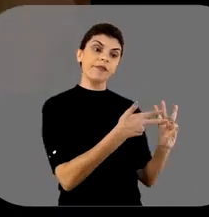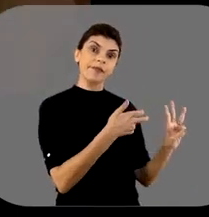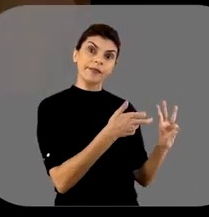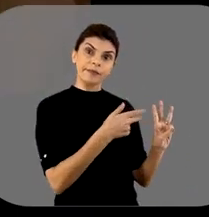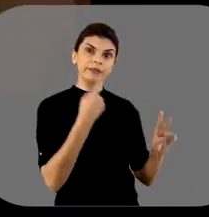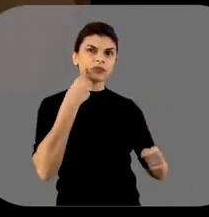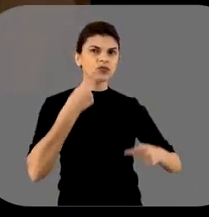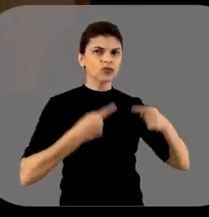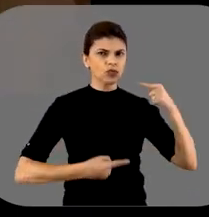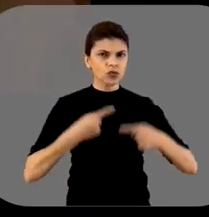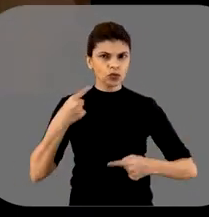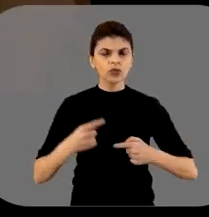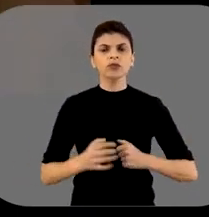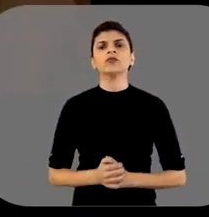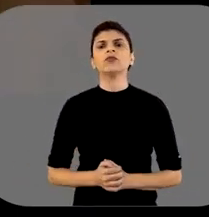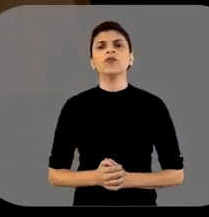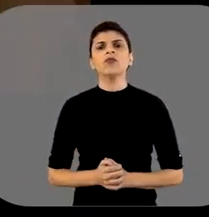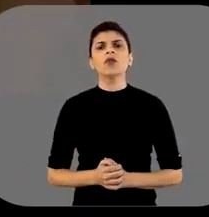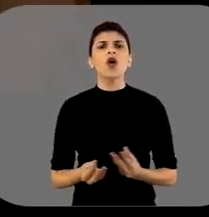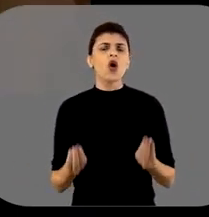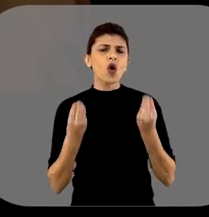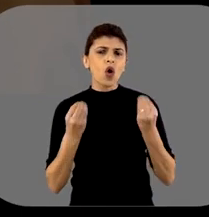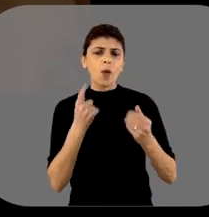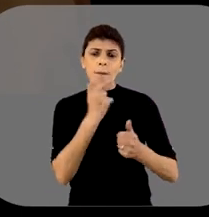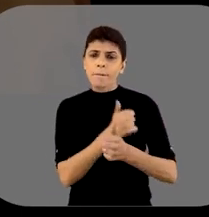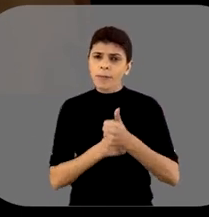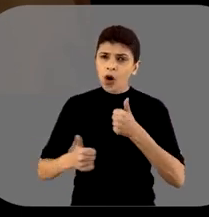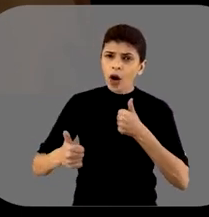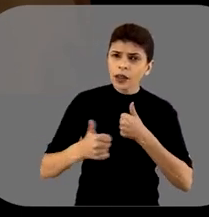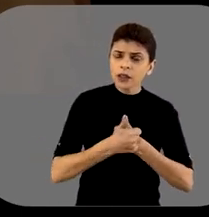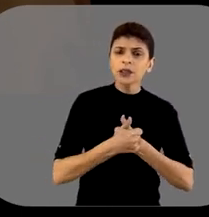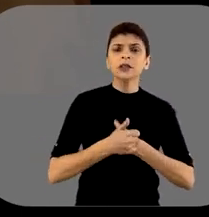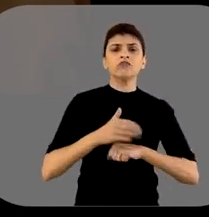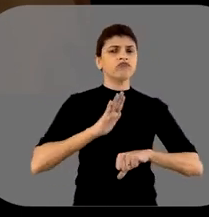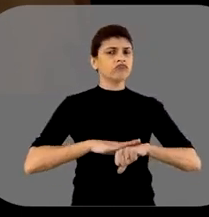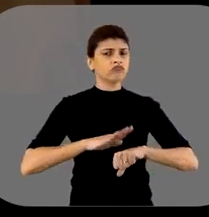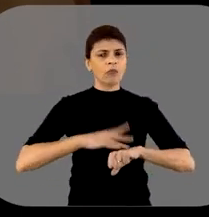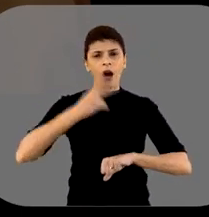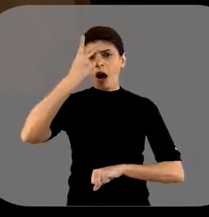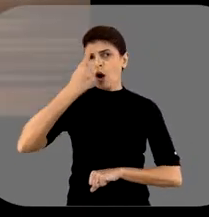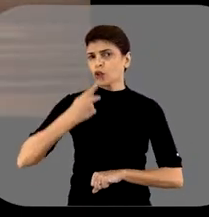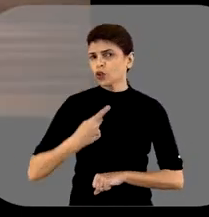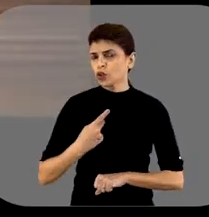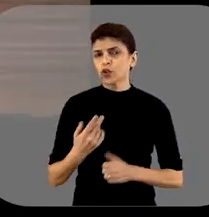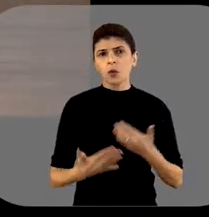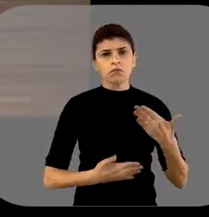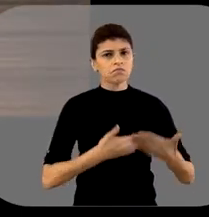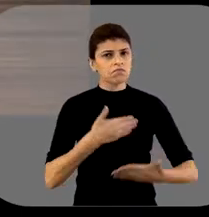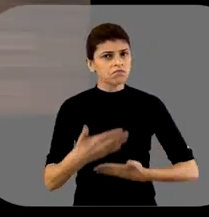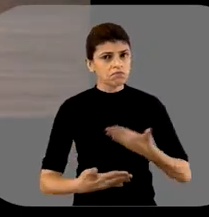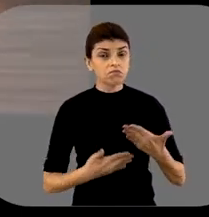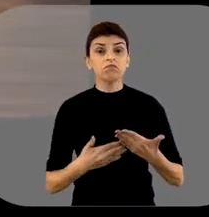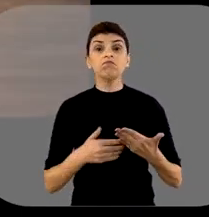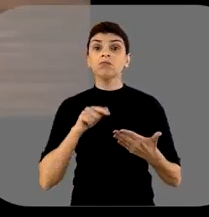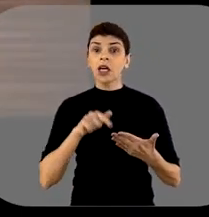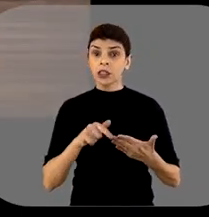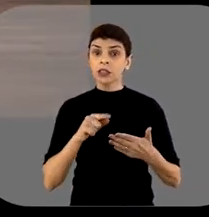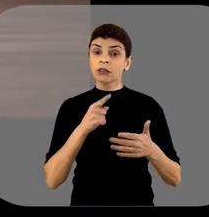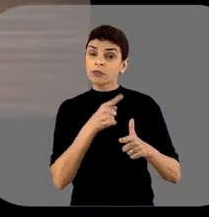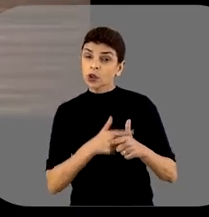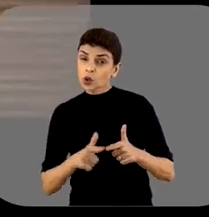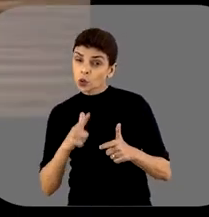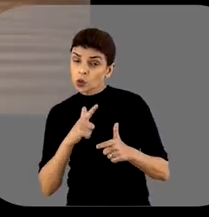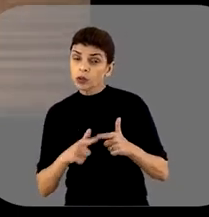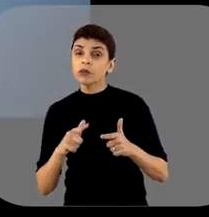discussão. No sentido da afirmação do protagonismo, da autonomia, mas esses dispositivos,